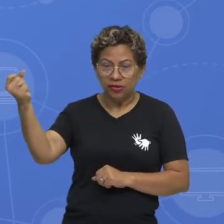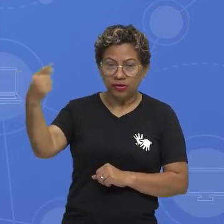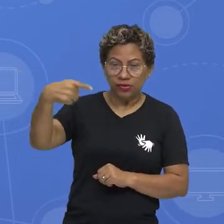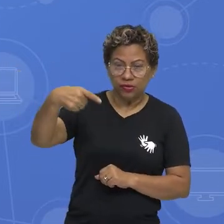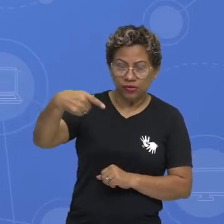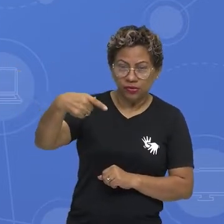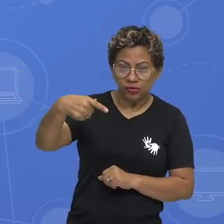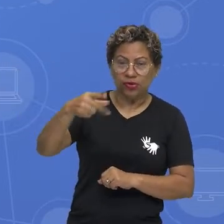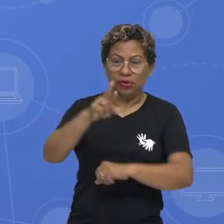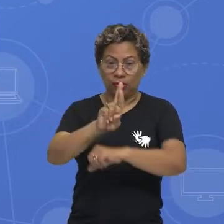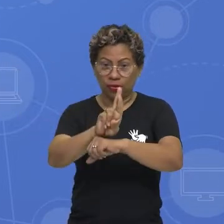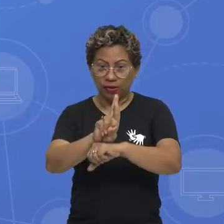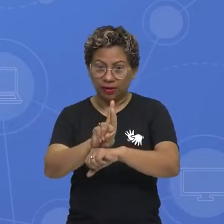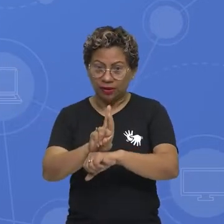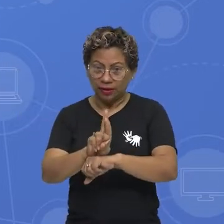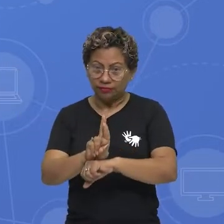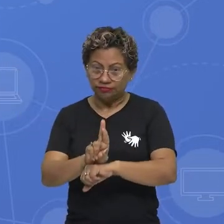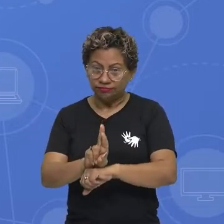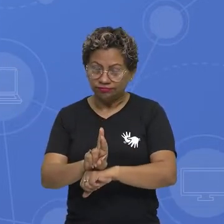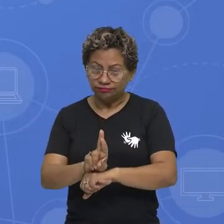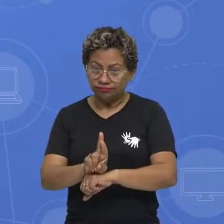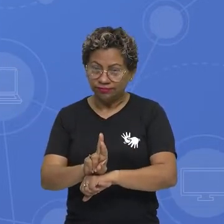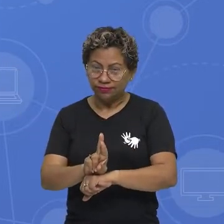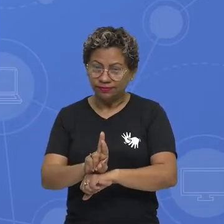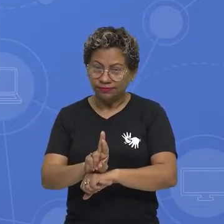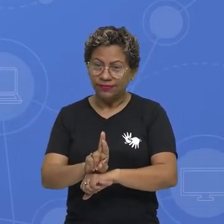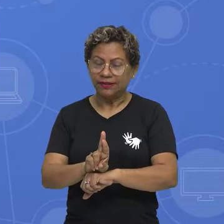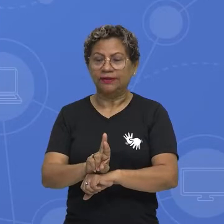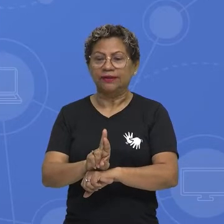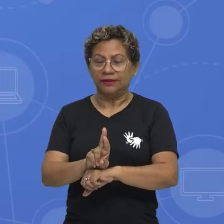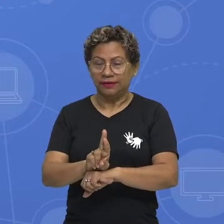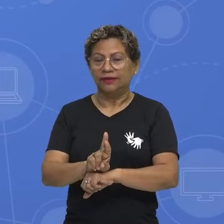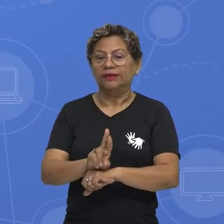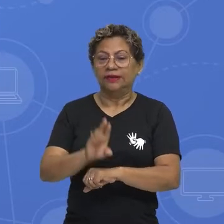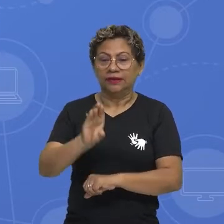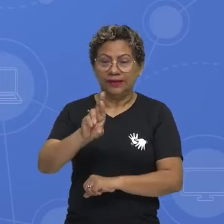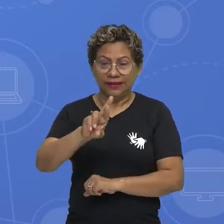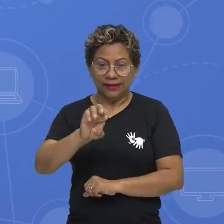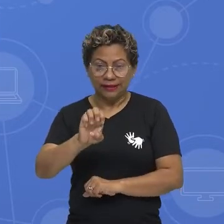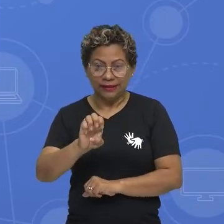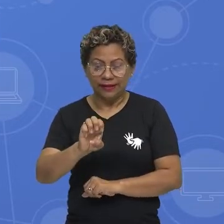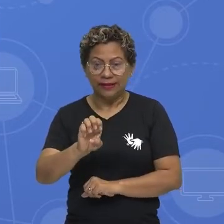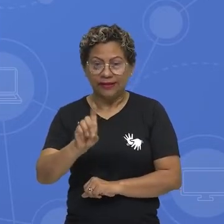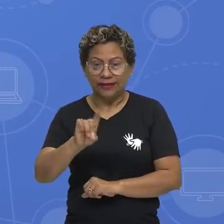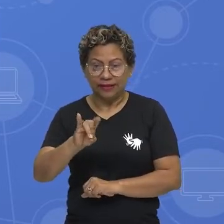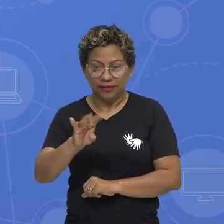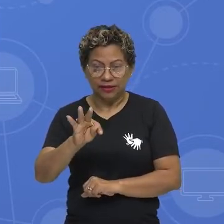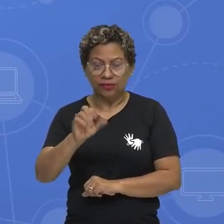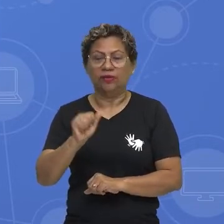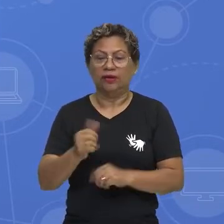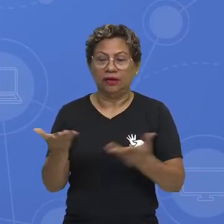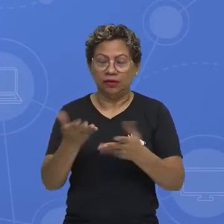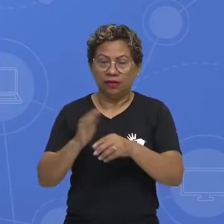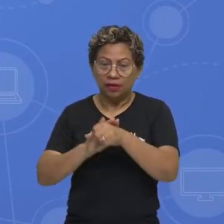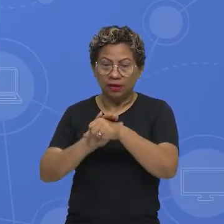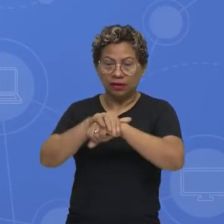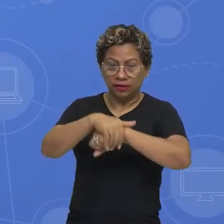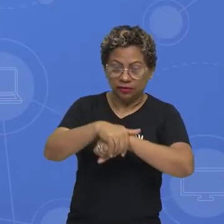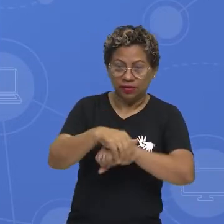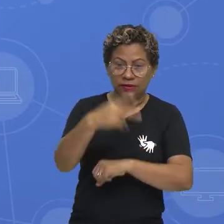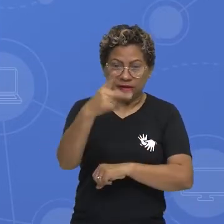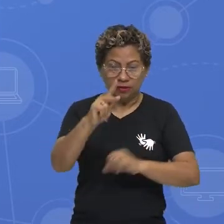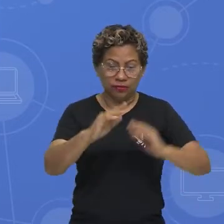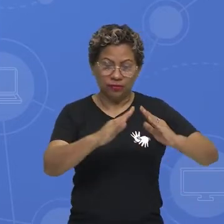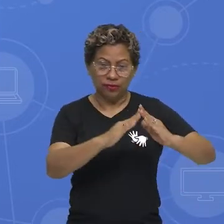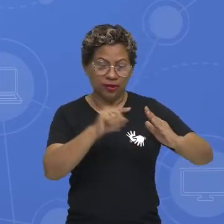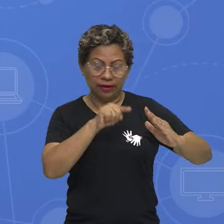solar acumulou muitos créditos de energia. Créditos esses que serão utilizados em períodos sem sol. Agora que anoiteceu, a sua casa